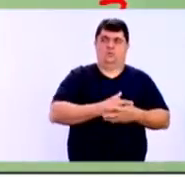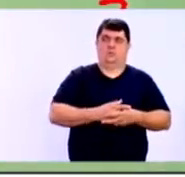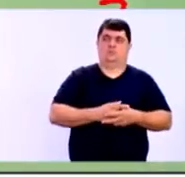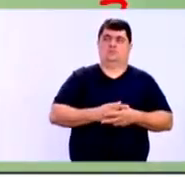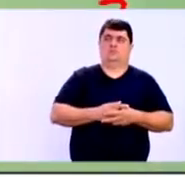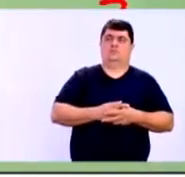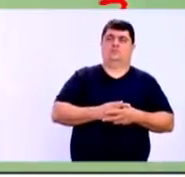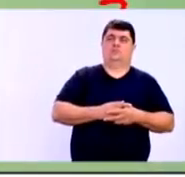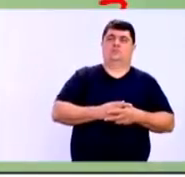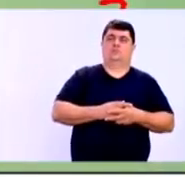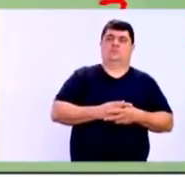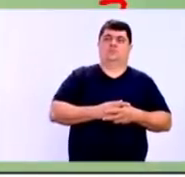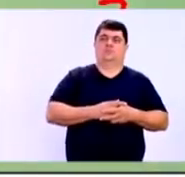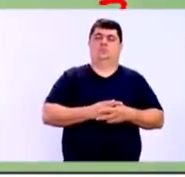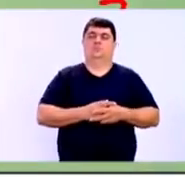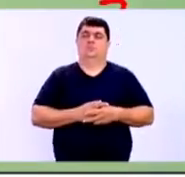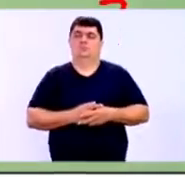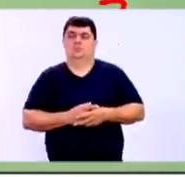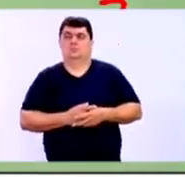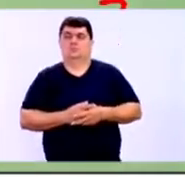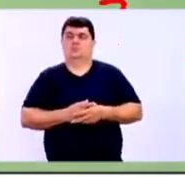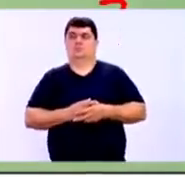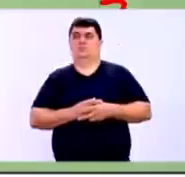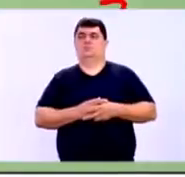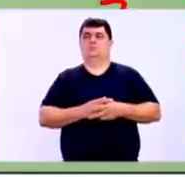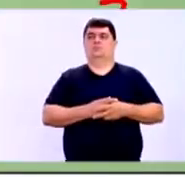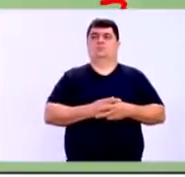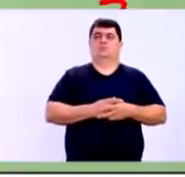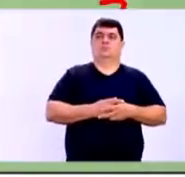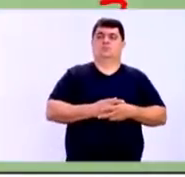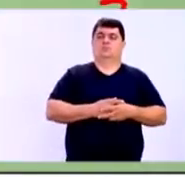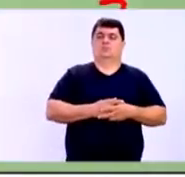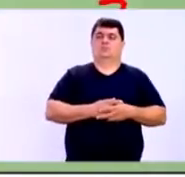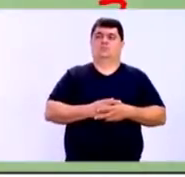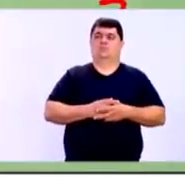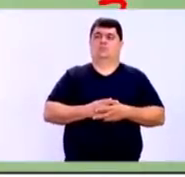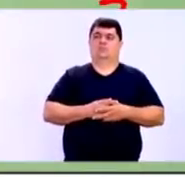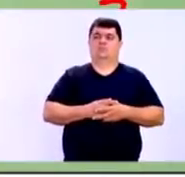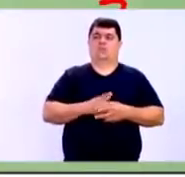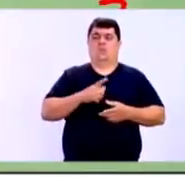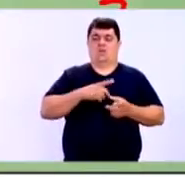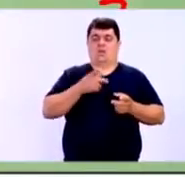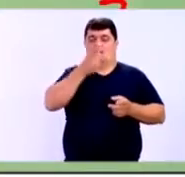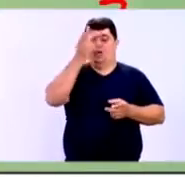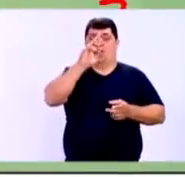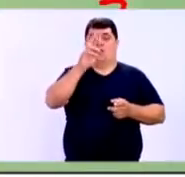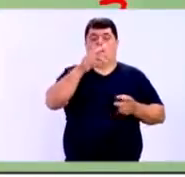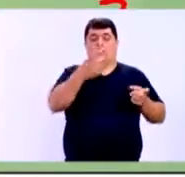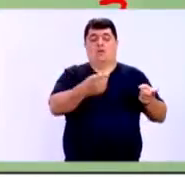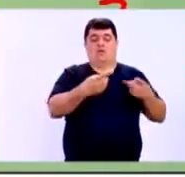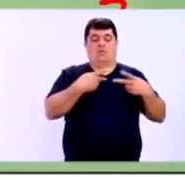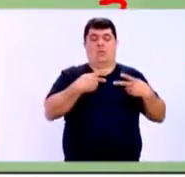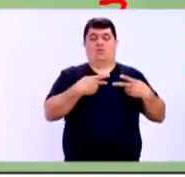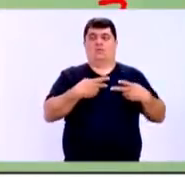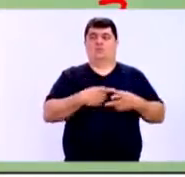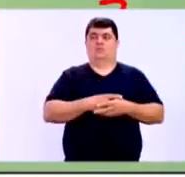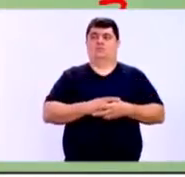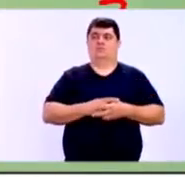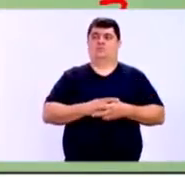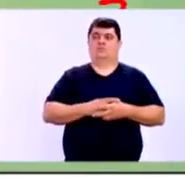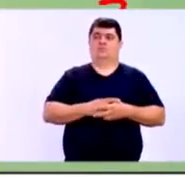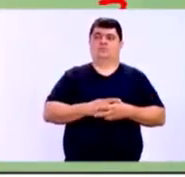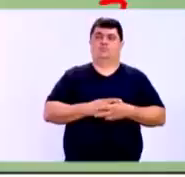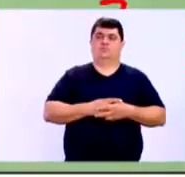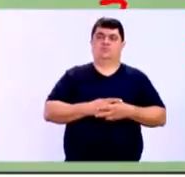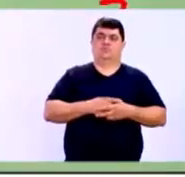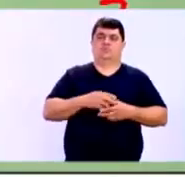Compras de mercadorias. Vamos lá, fornecedores, aqui é um valor referente ao quanto se deve. Receita de